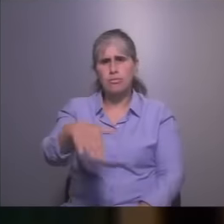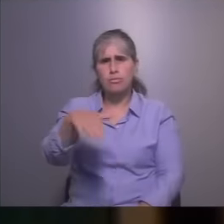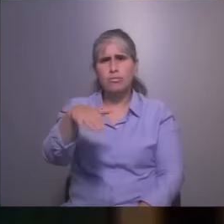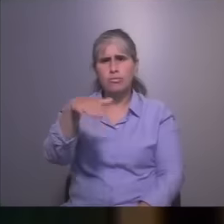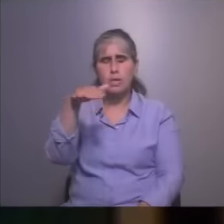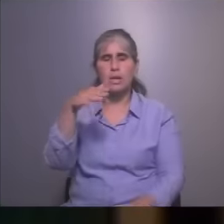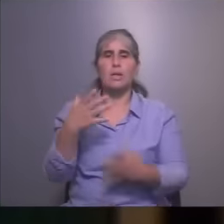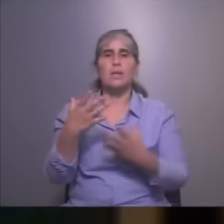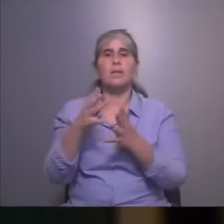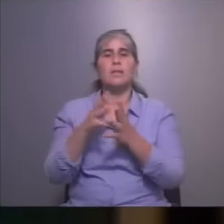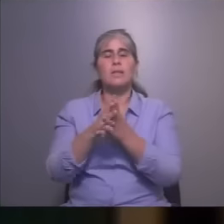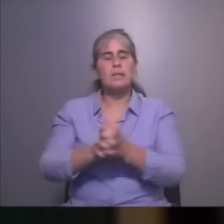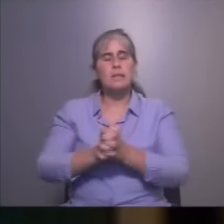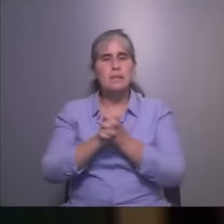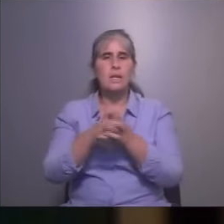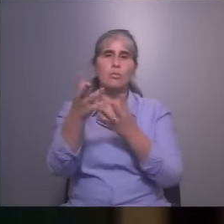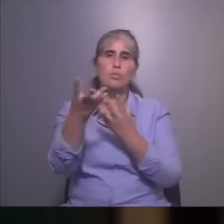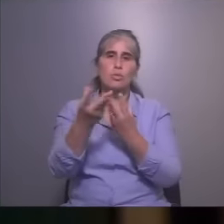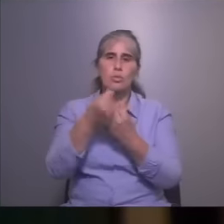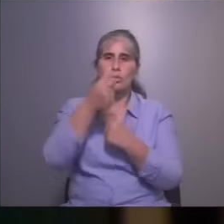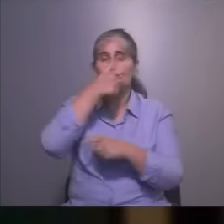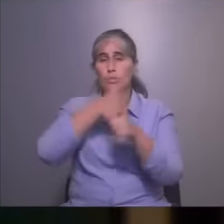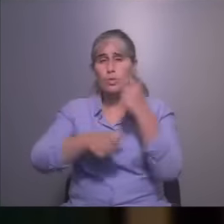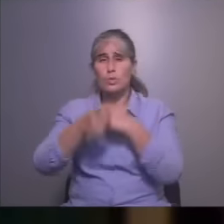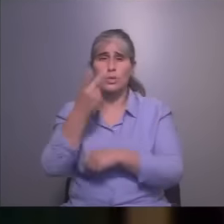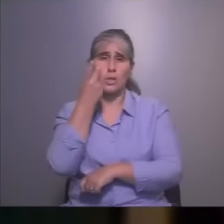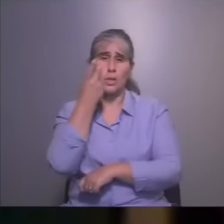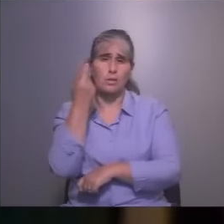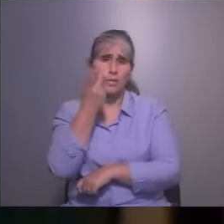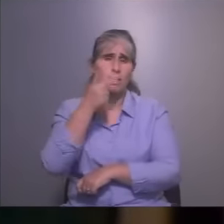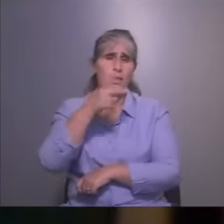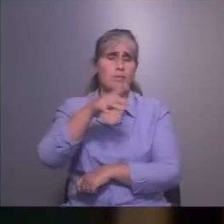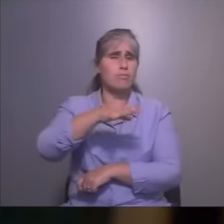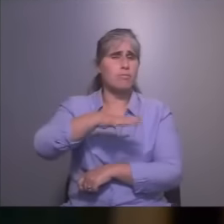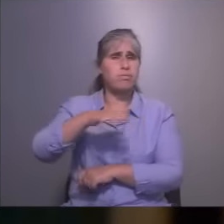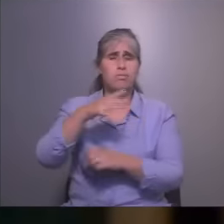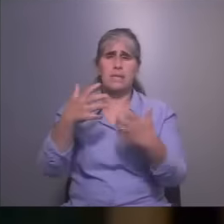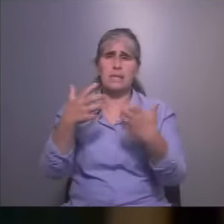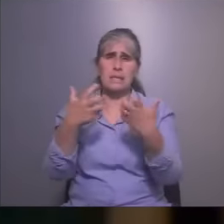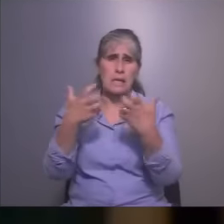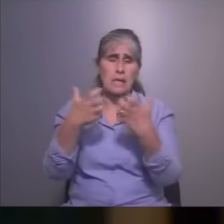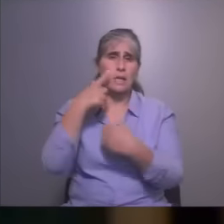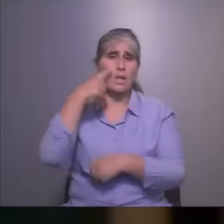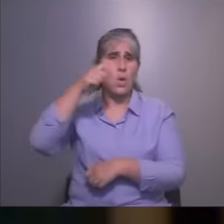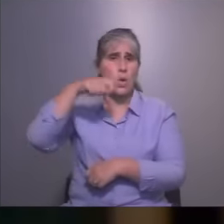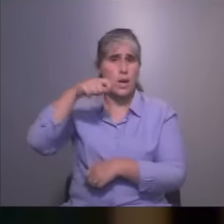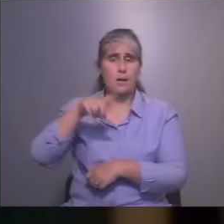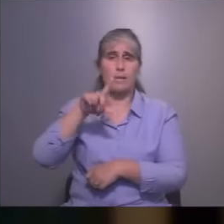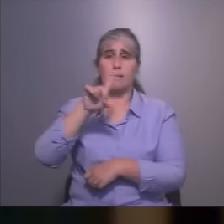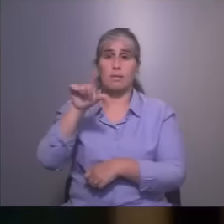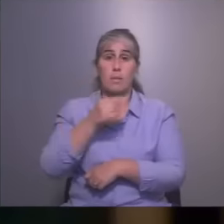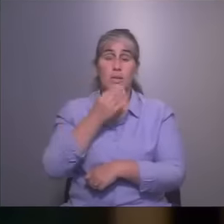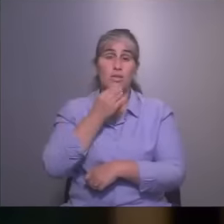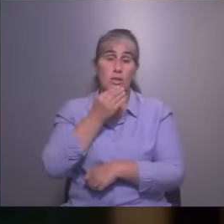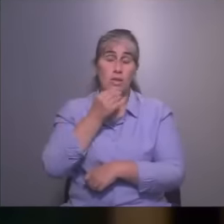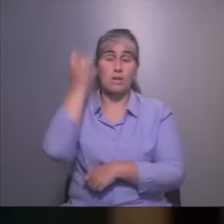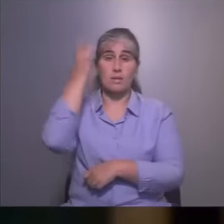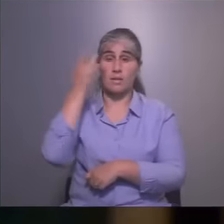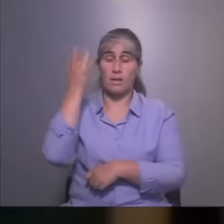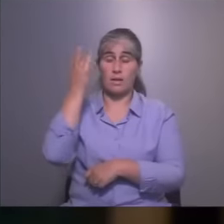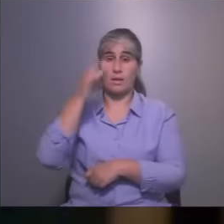cristãos. Na infância constrói-se o futuro. Rezemos por todos os que vivem em contexto de guerra,